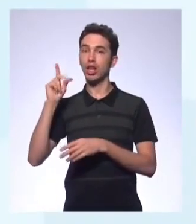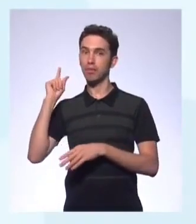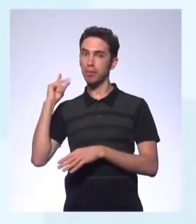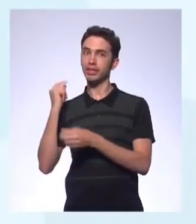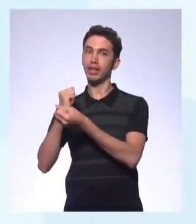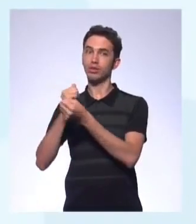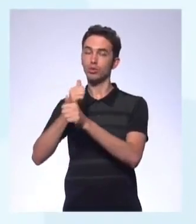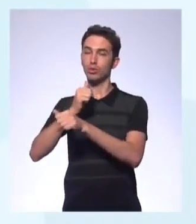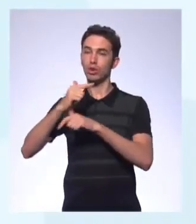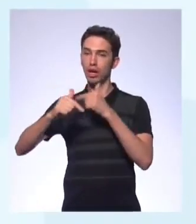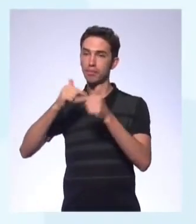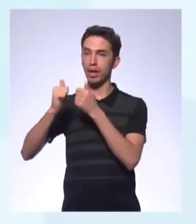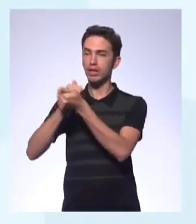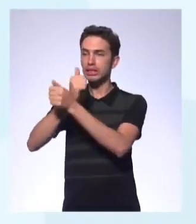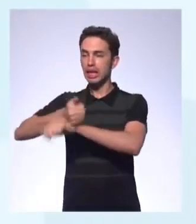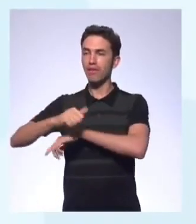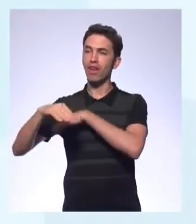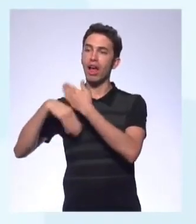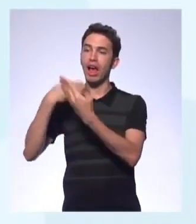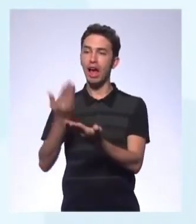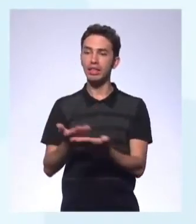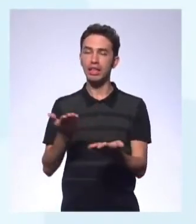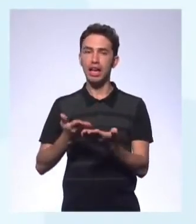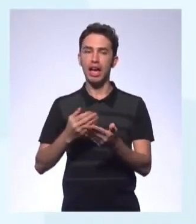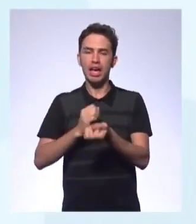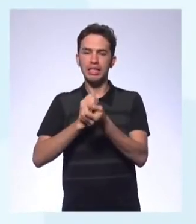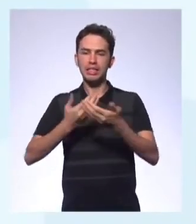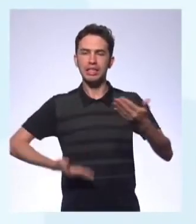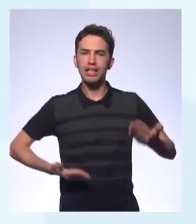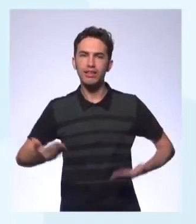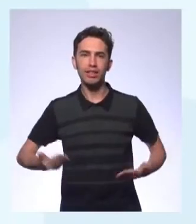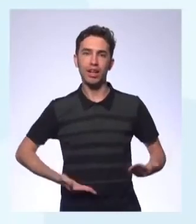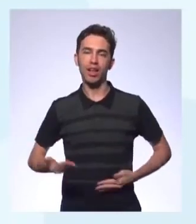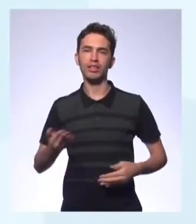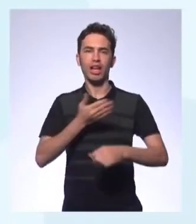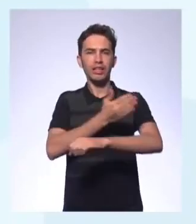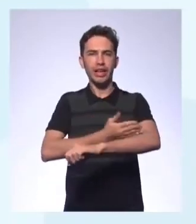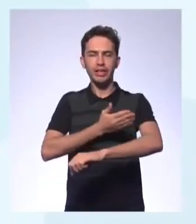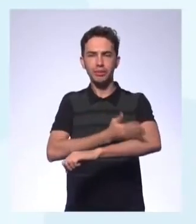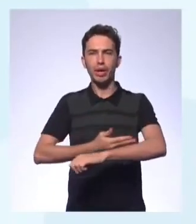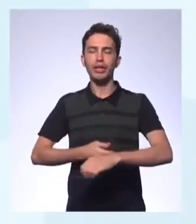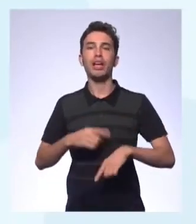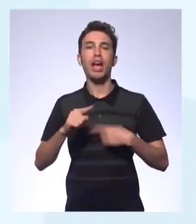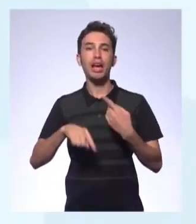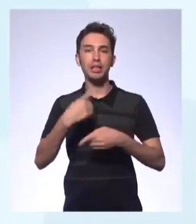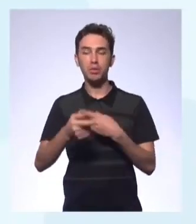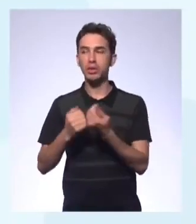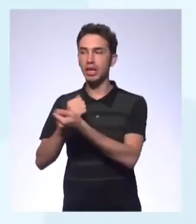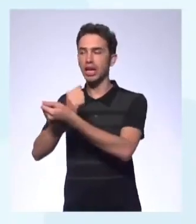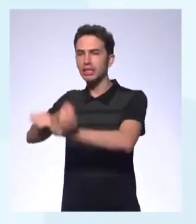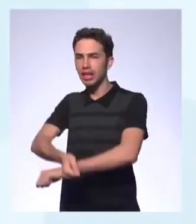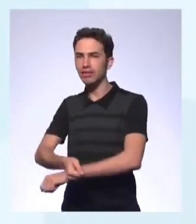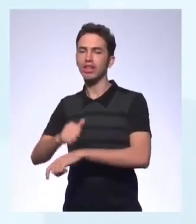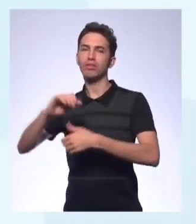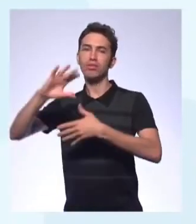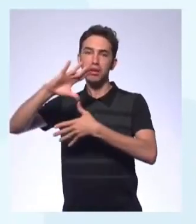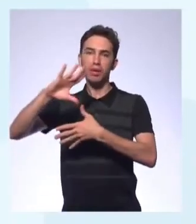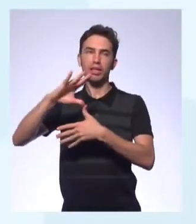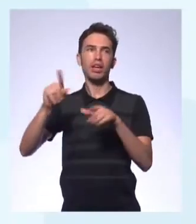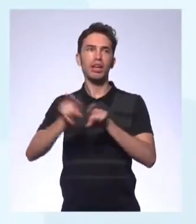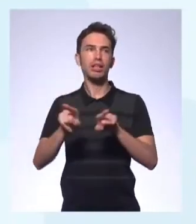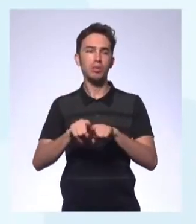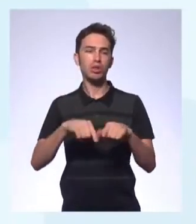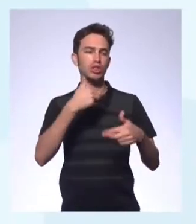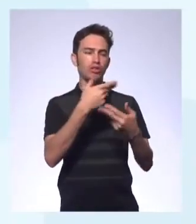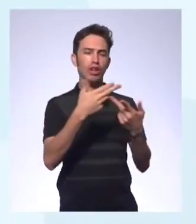na antiguidade, a servidão na Idade Média, da escravidão na América às diversas formas de trabalho na